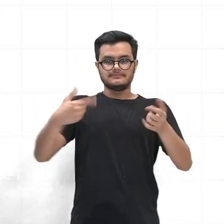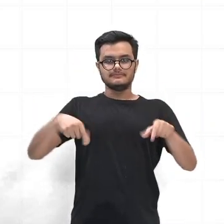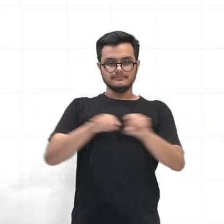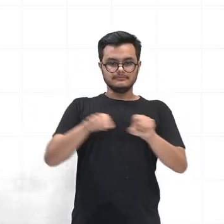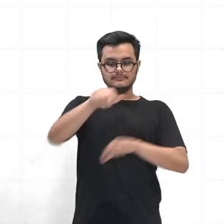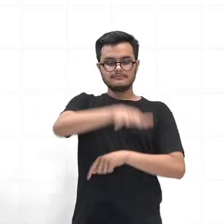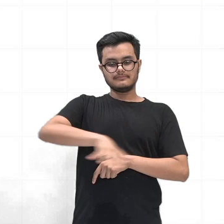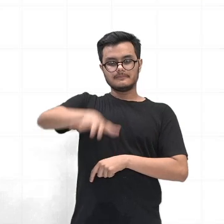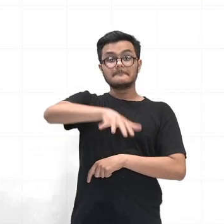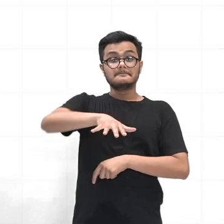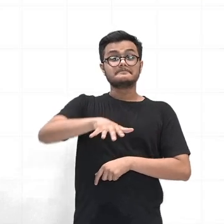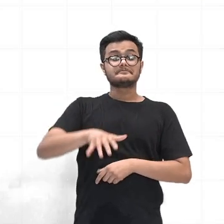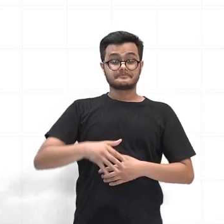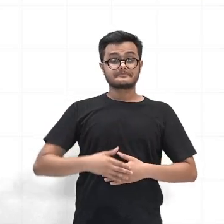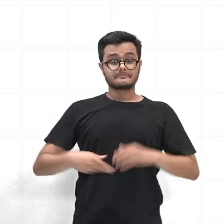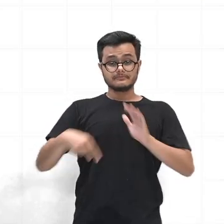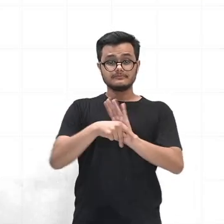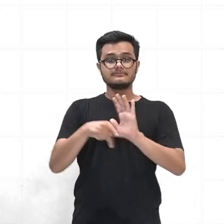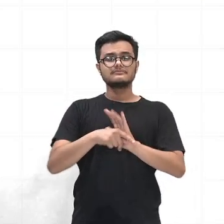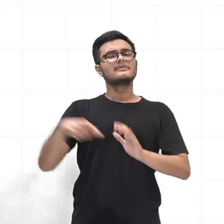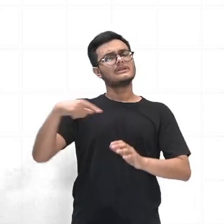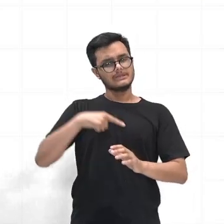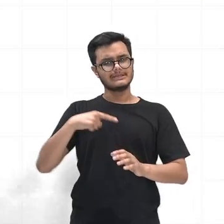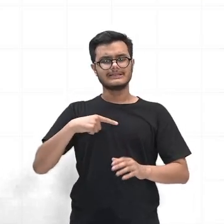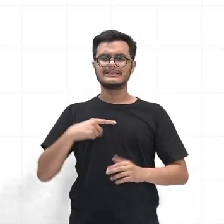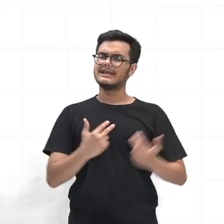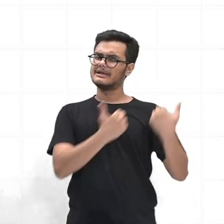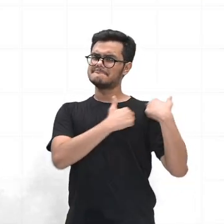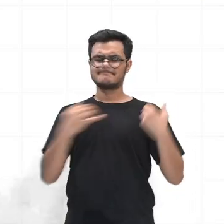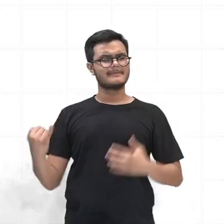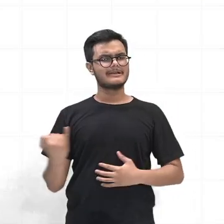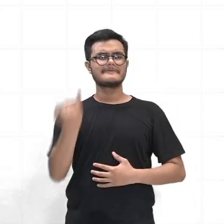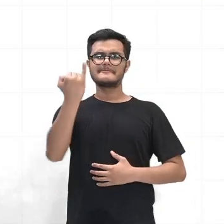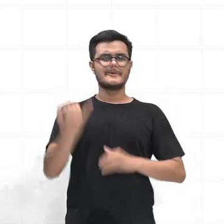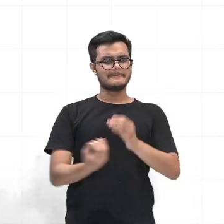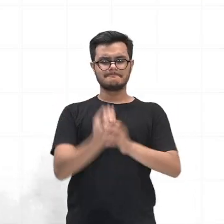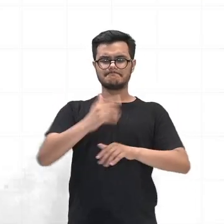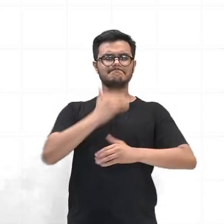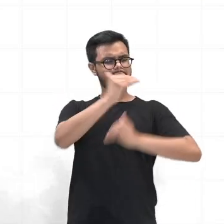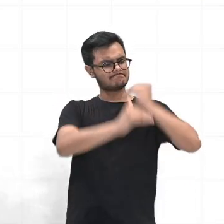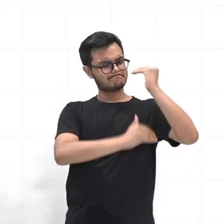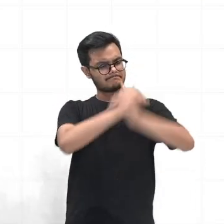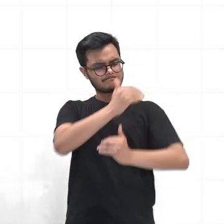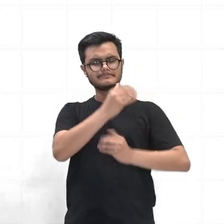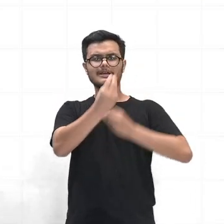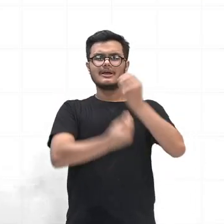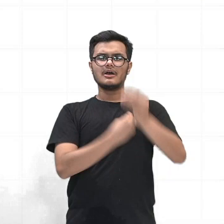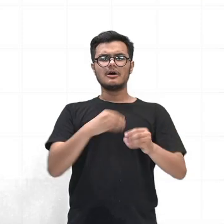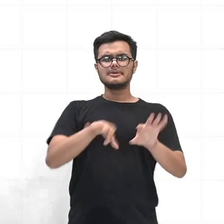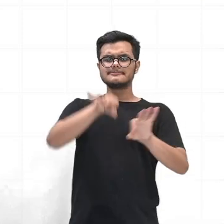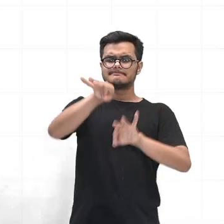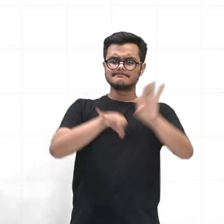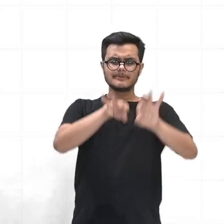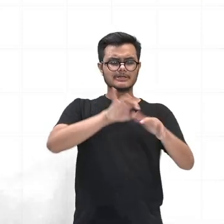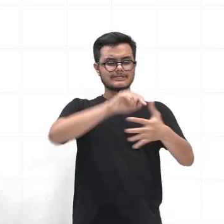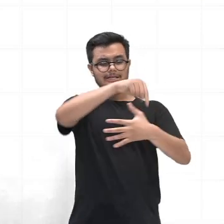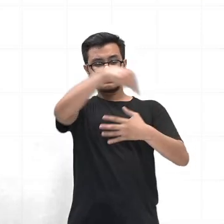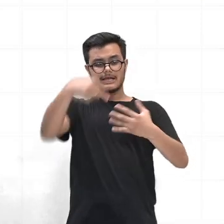desse ecossistema desempenharam um papel crucial no desenvolvimento de estruturas sociais